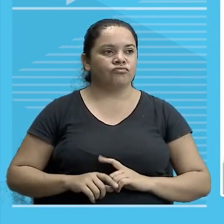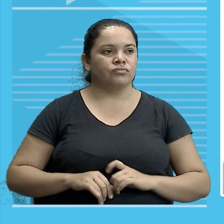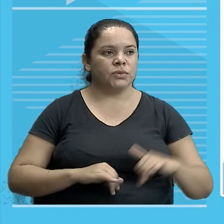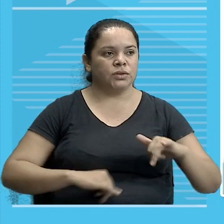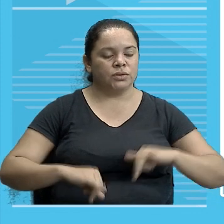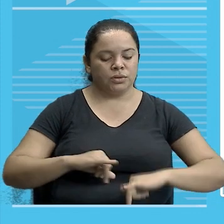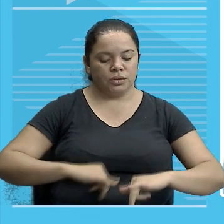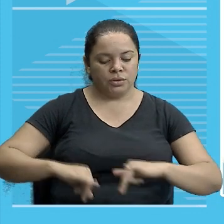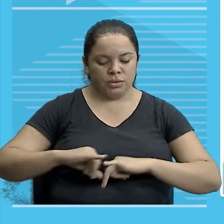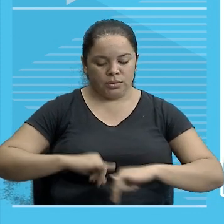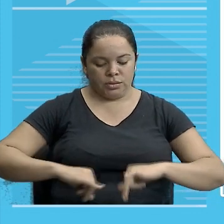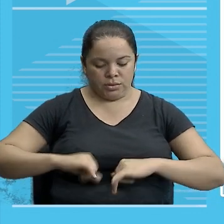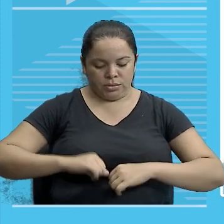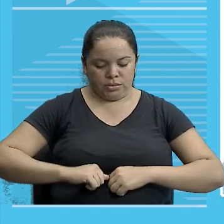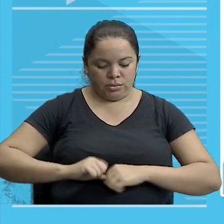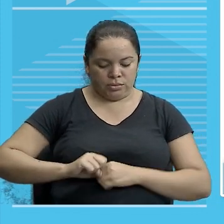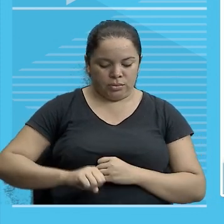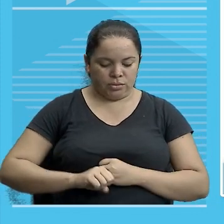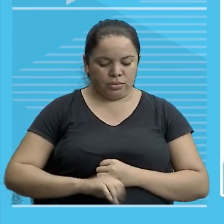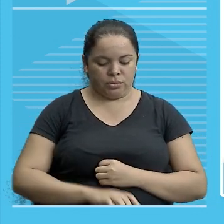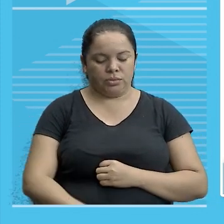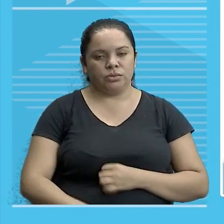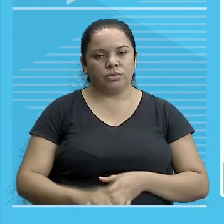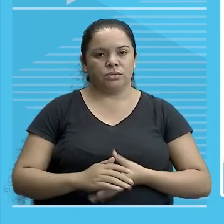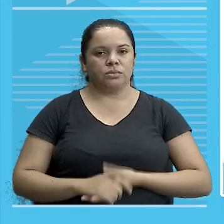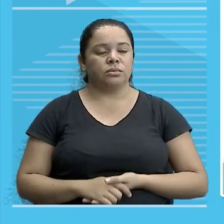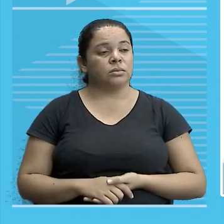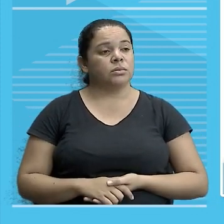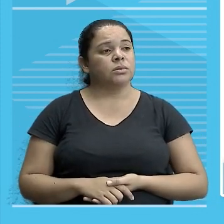lá. Gente, o que é digestão?